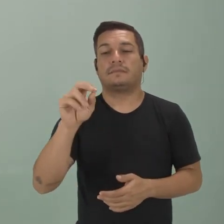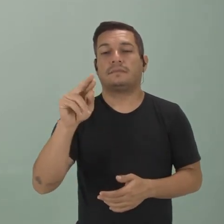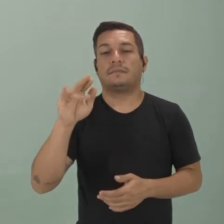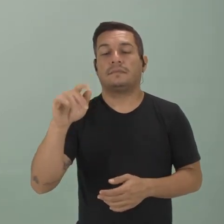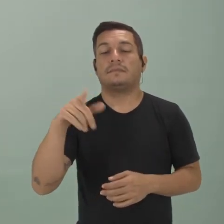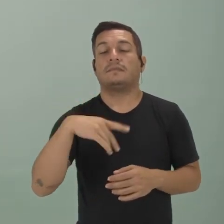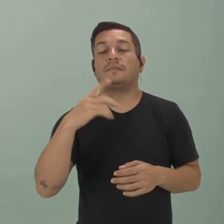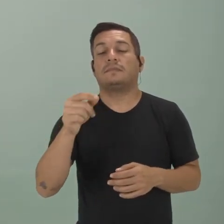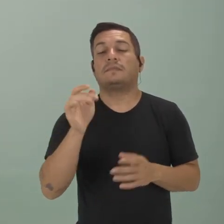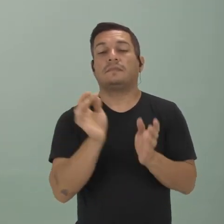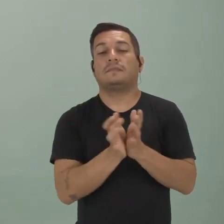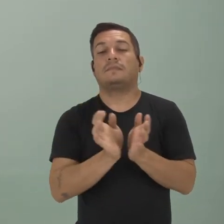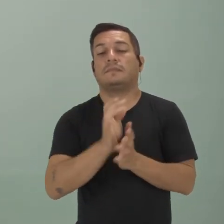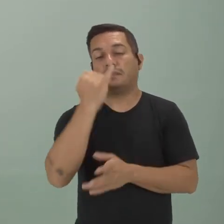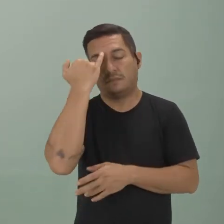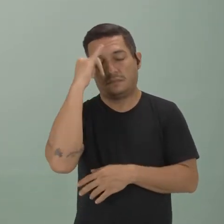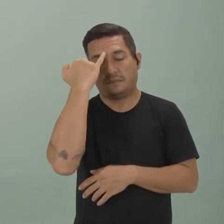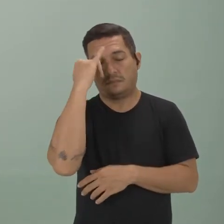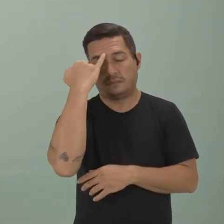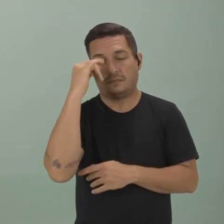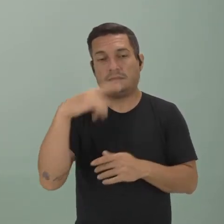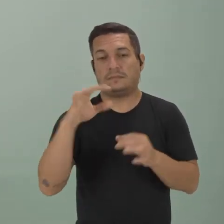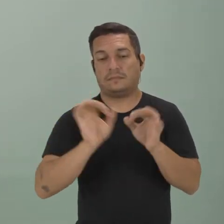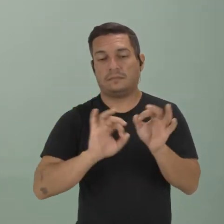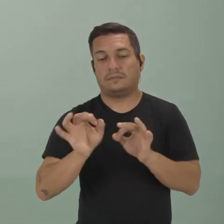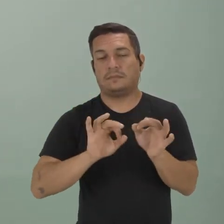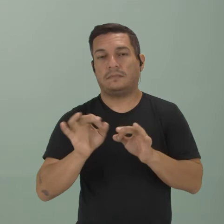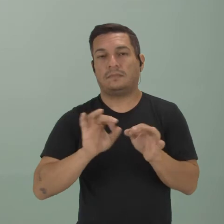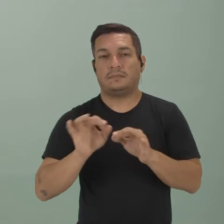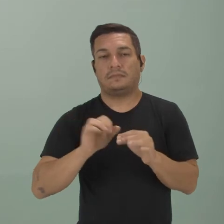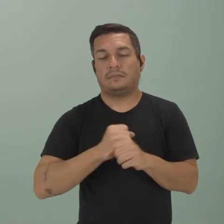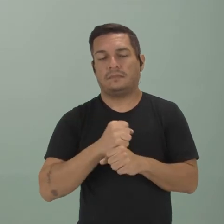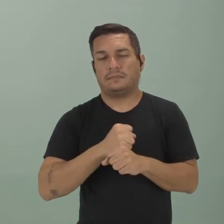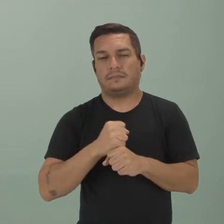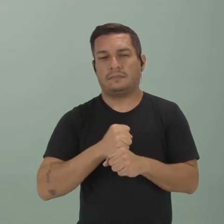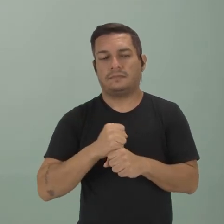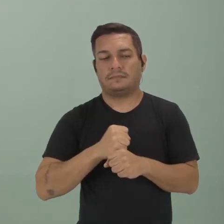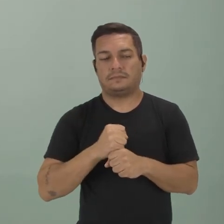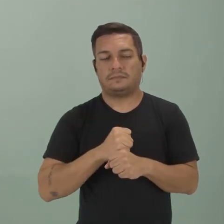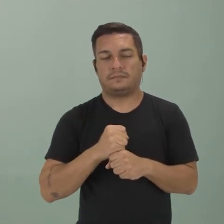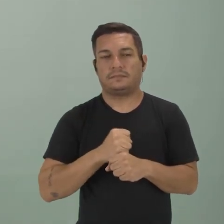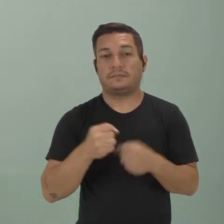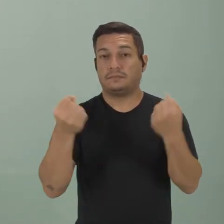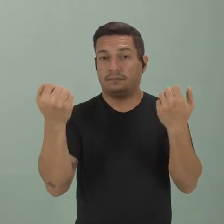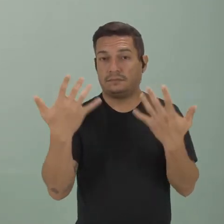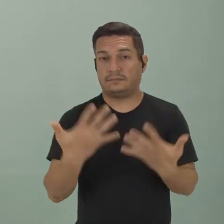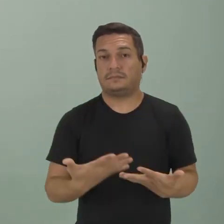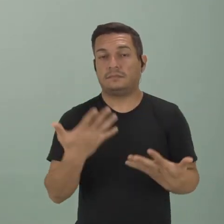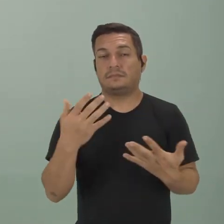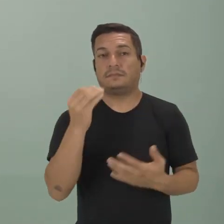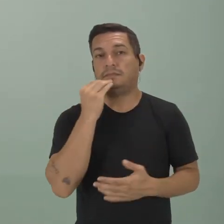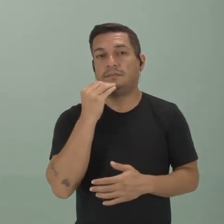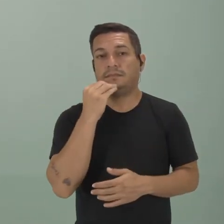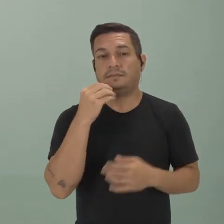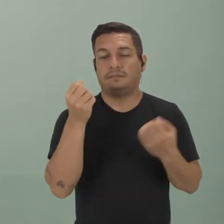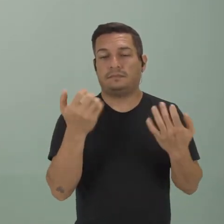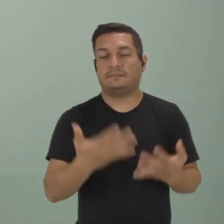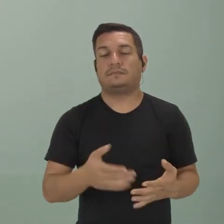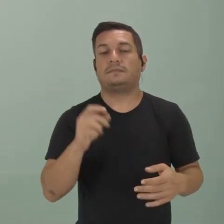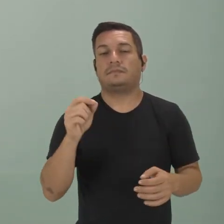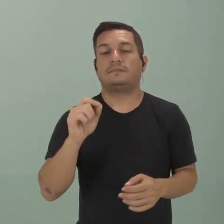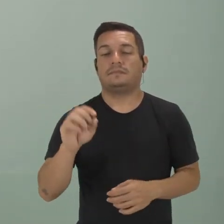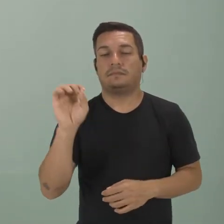Lei é um fato. Teoria é um conjunto de ideias que foi formado durante muito tempo